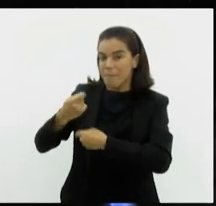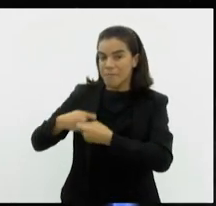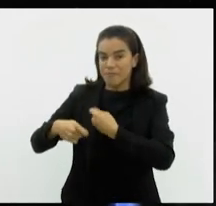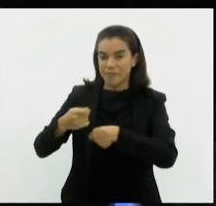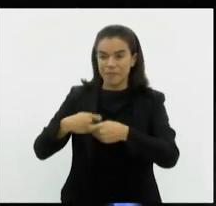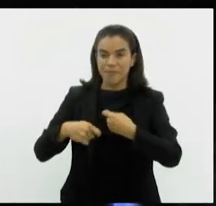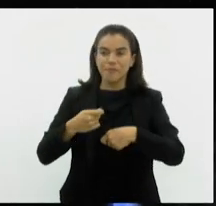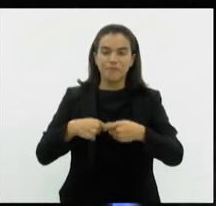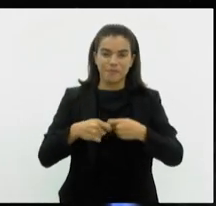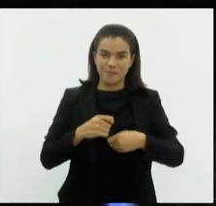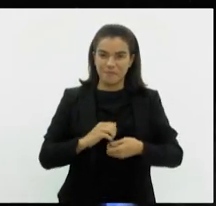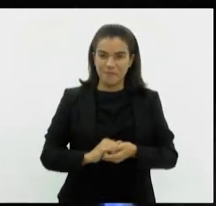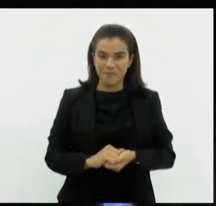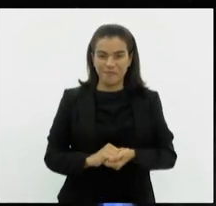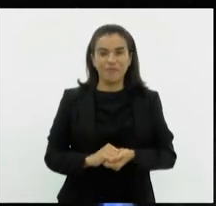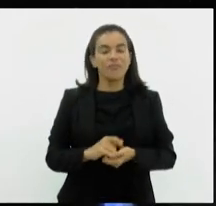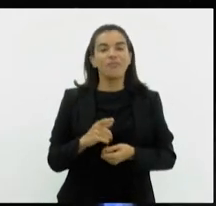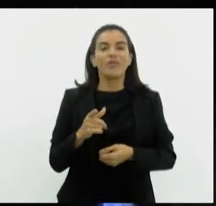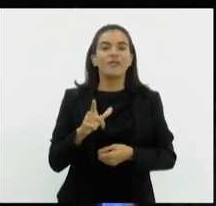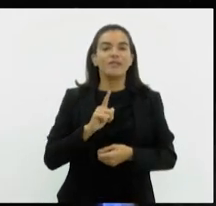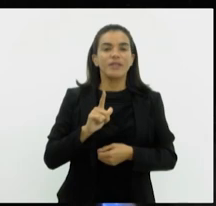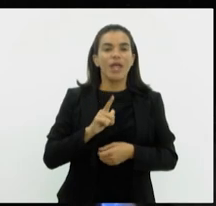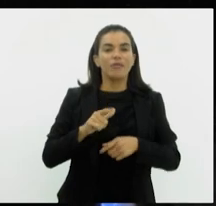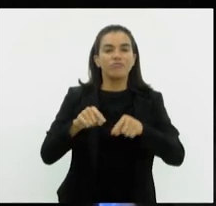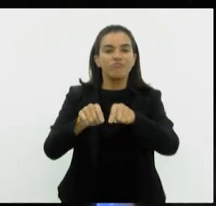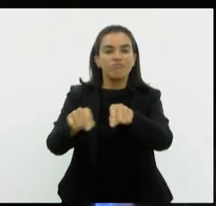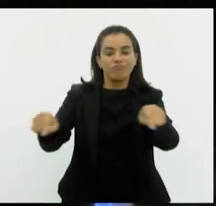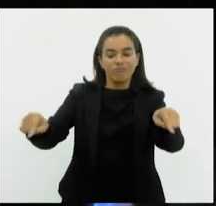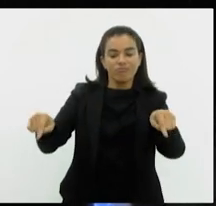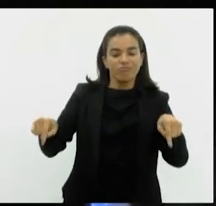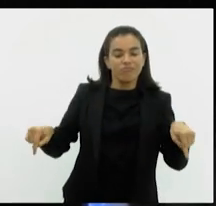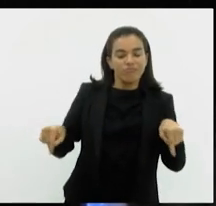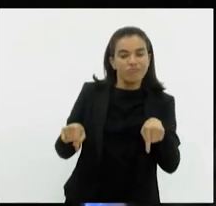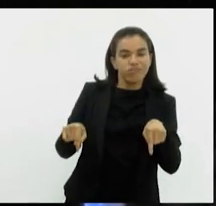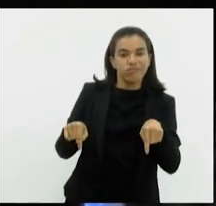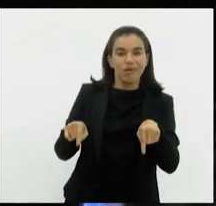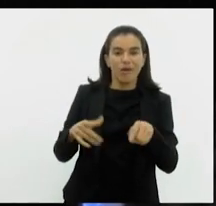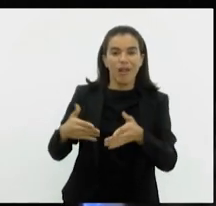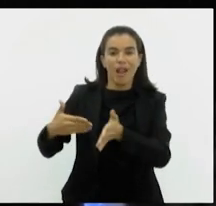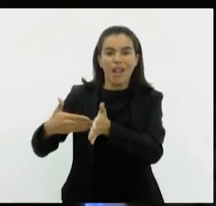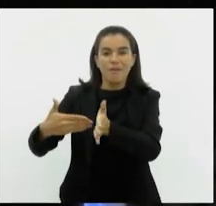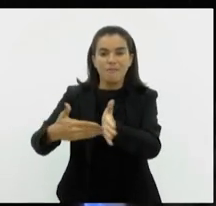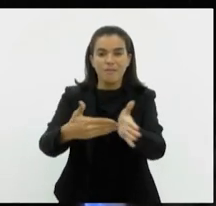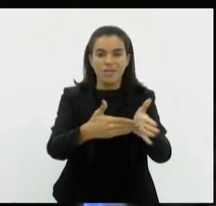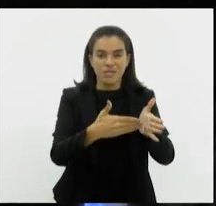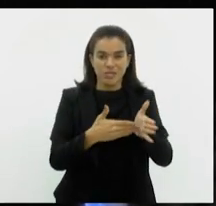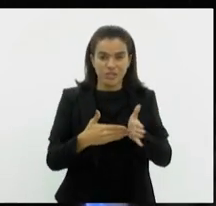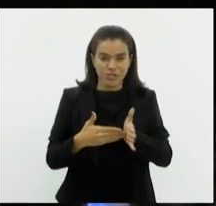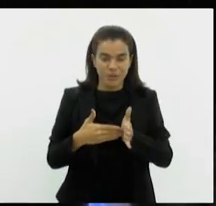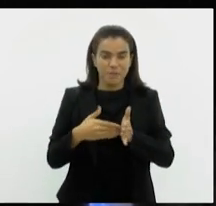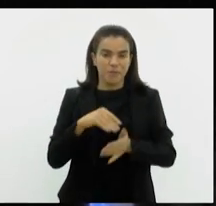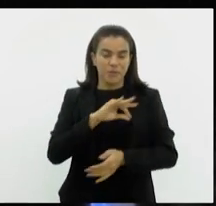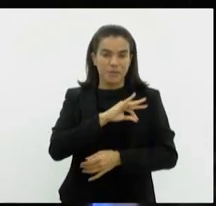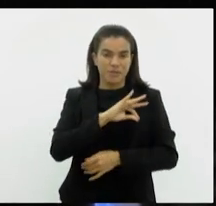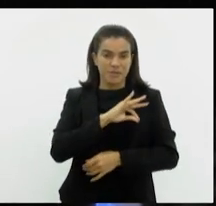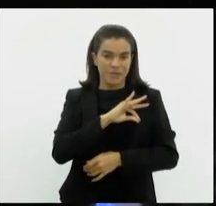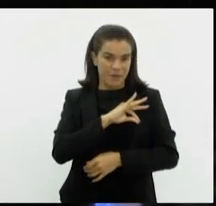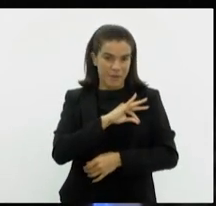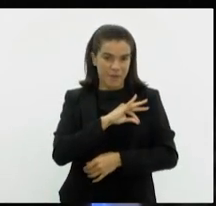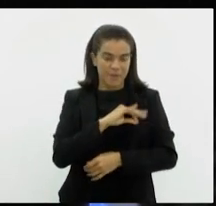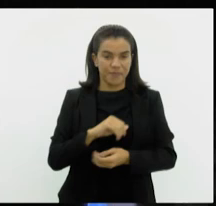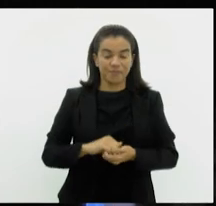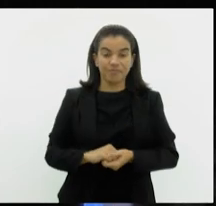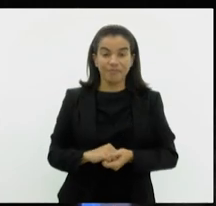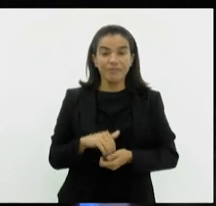o o o limite faz um limite territorial para poder dar continuidade à ação policial mas não tem